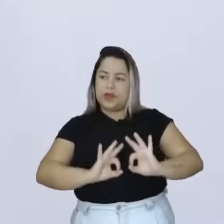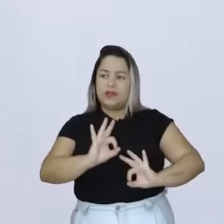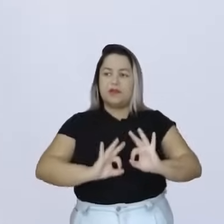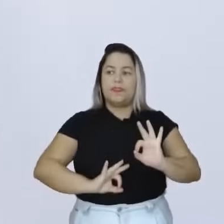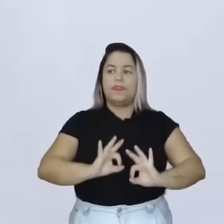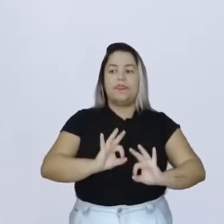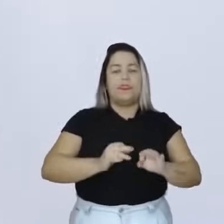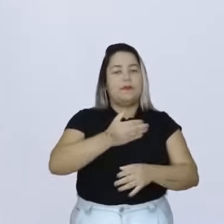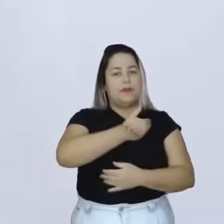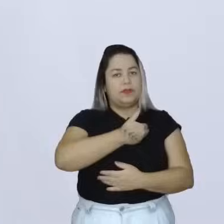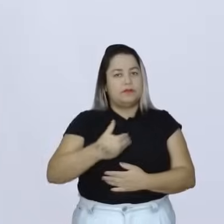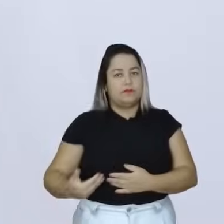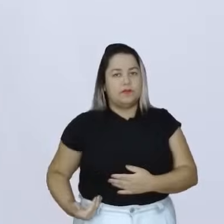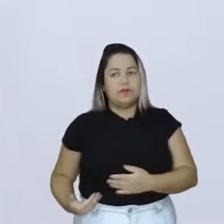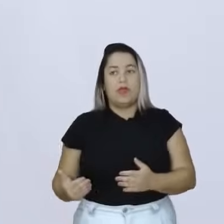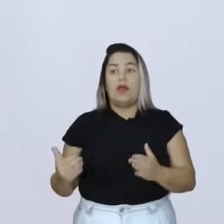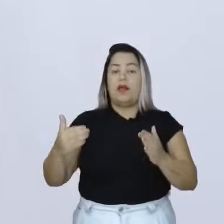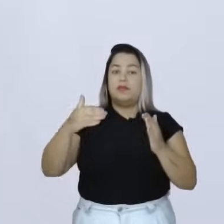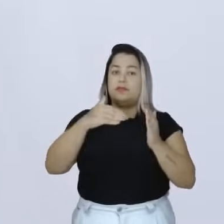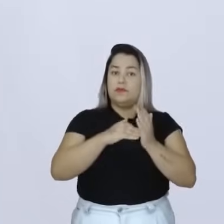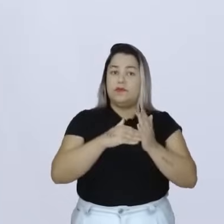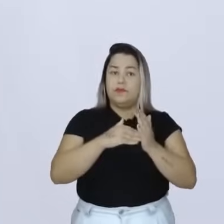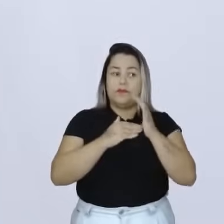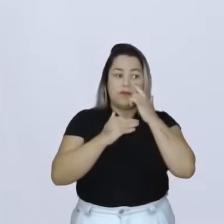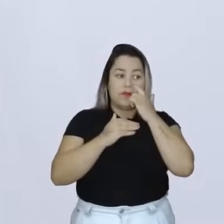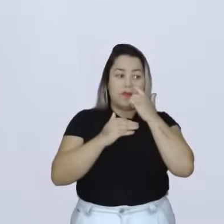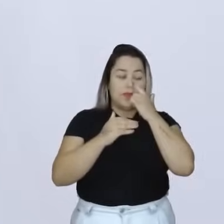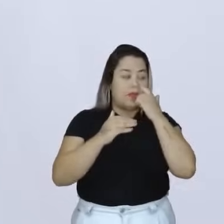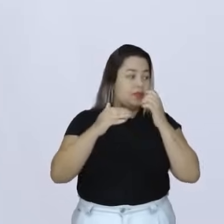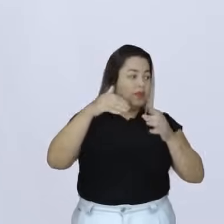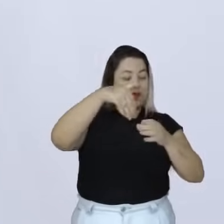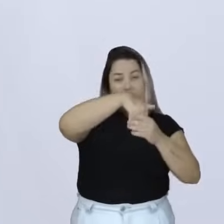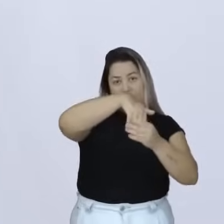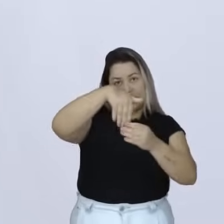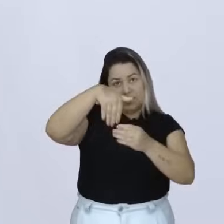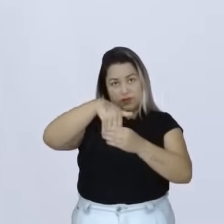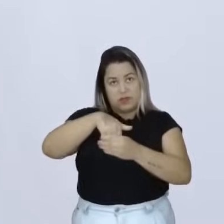no governo até as votações na